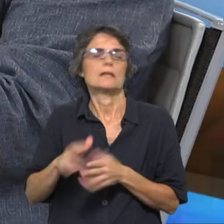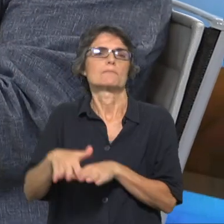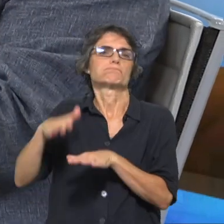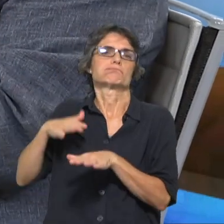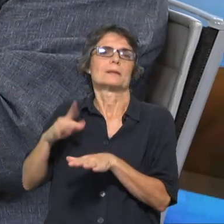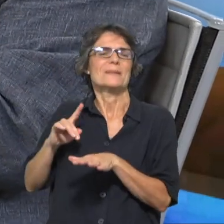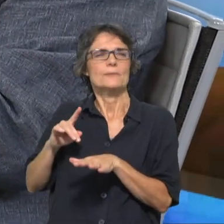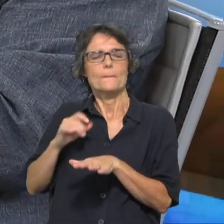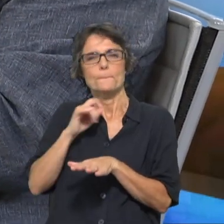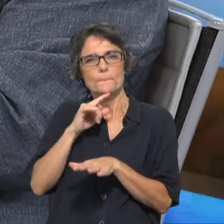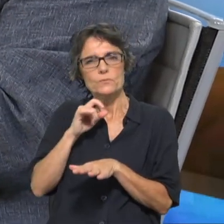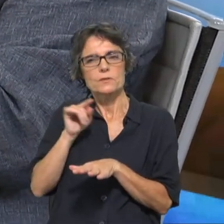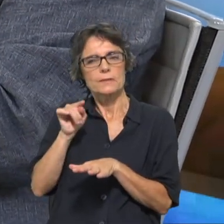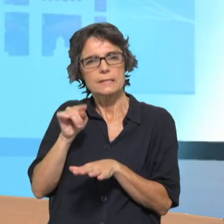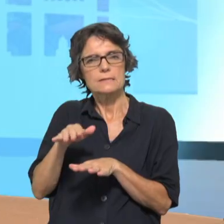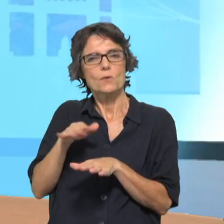melhor o panorama.